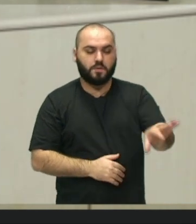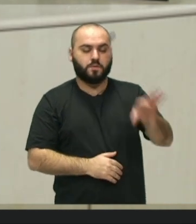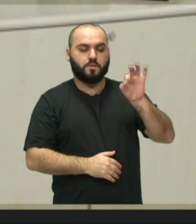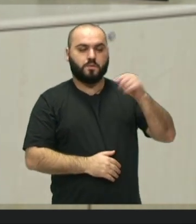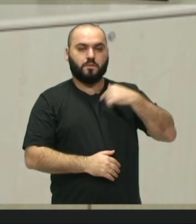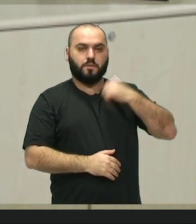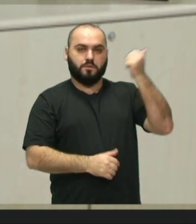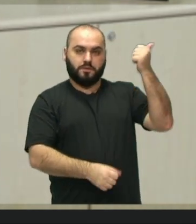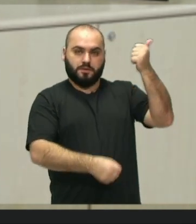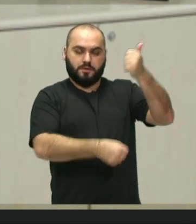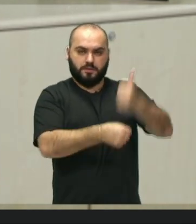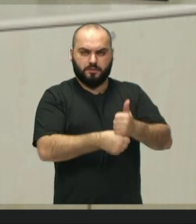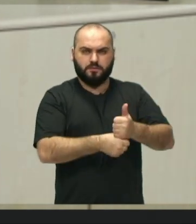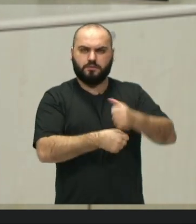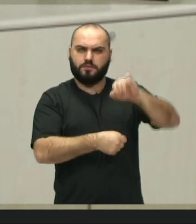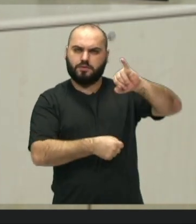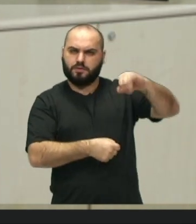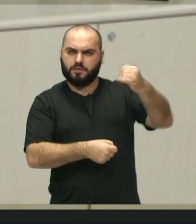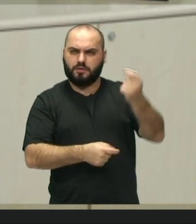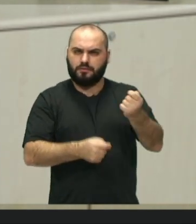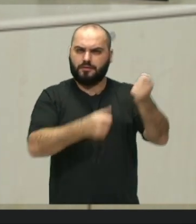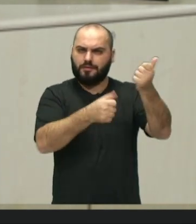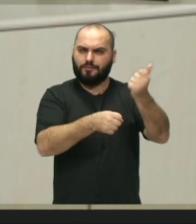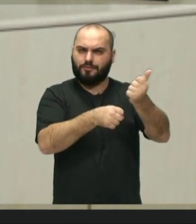de janeiro de 2021 agora.